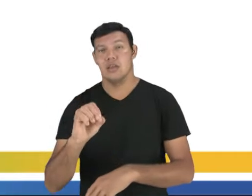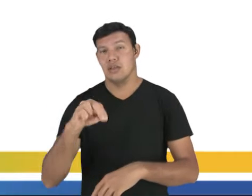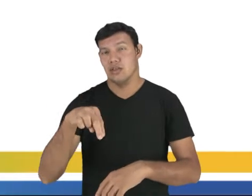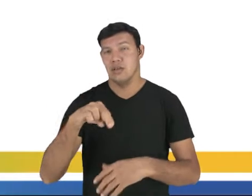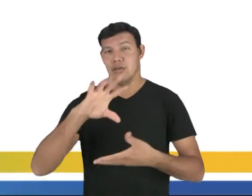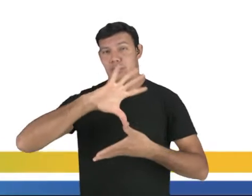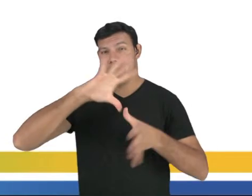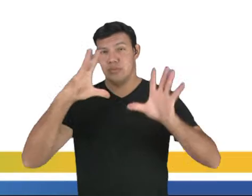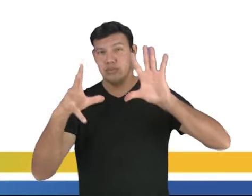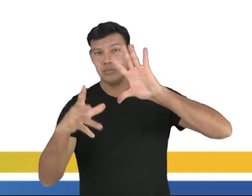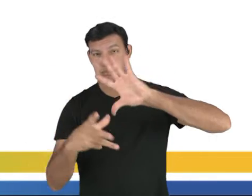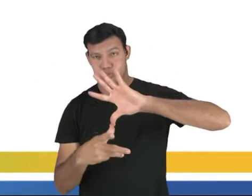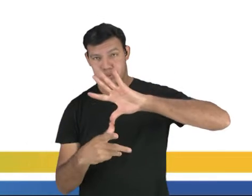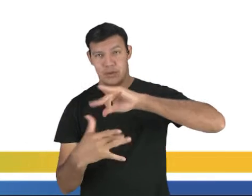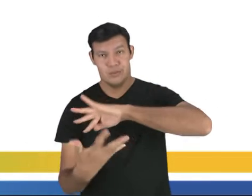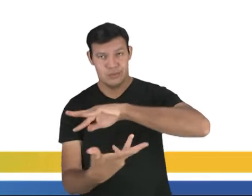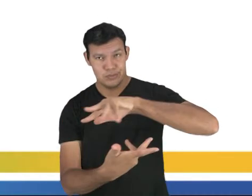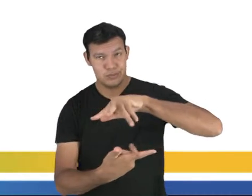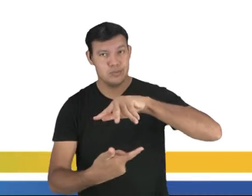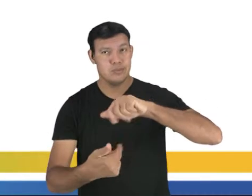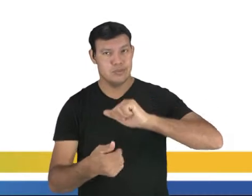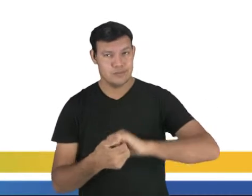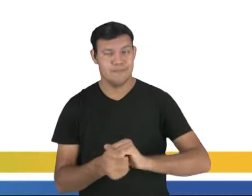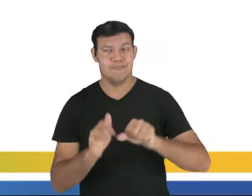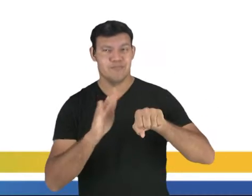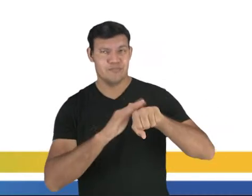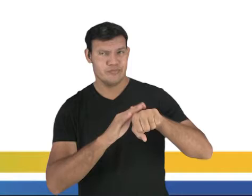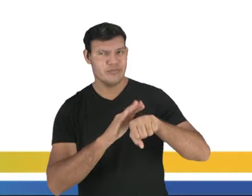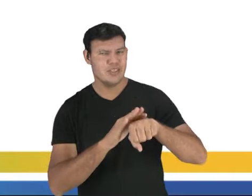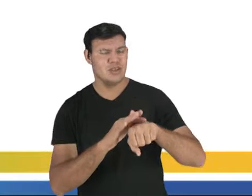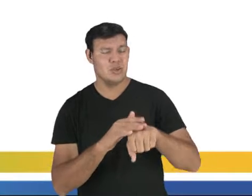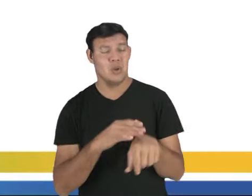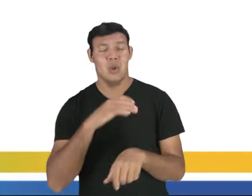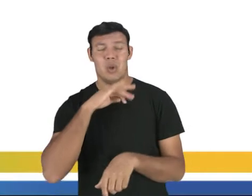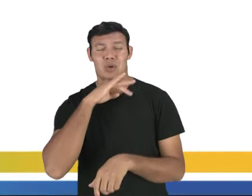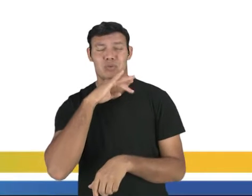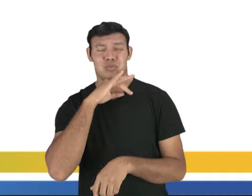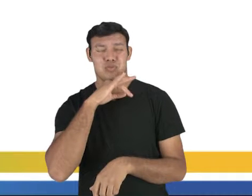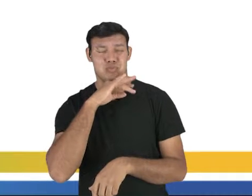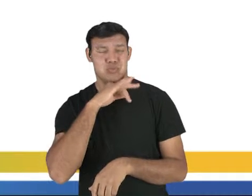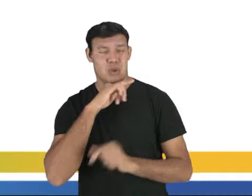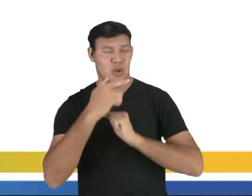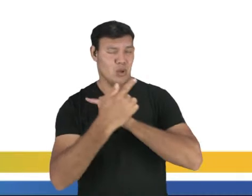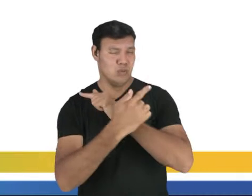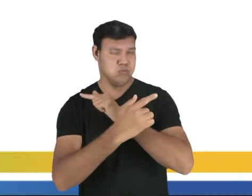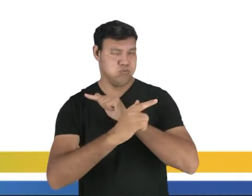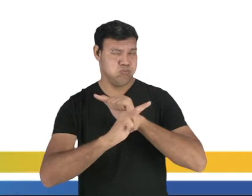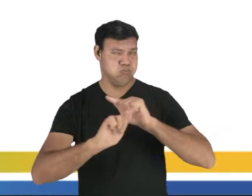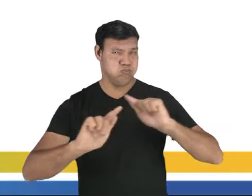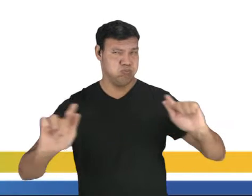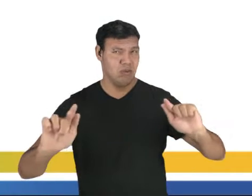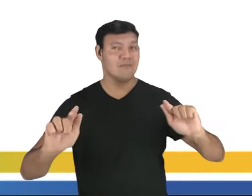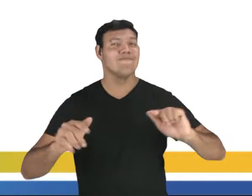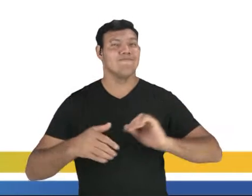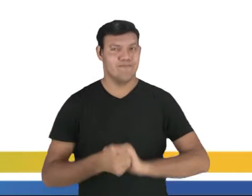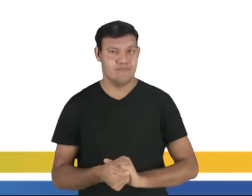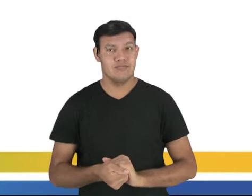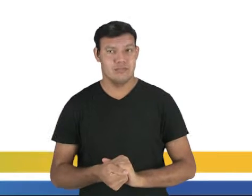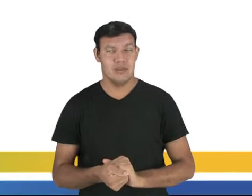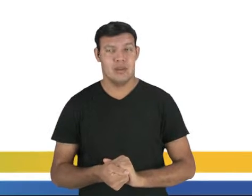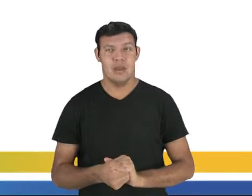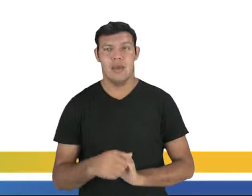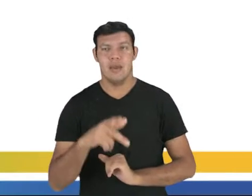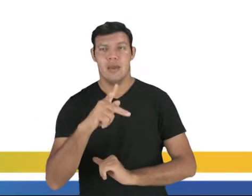uma pandemia com a doença muito mais grave do que a nós temos hoje, né? Que era a peste